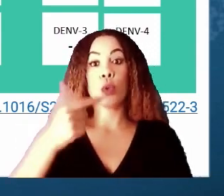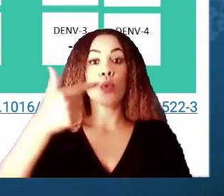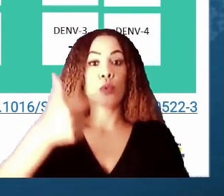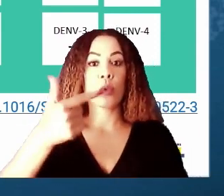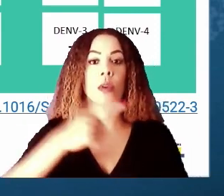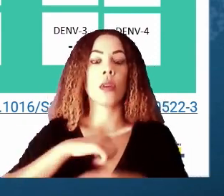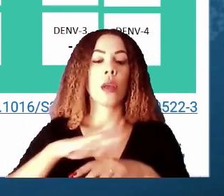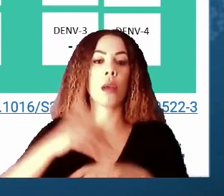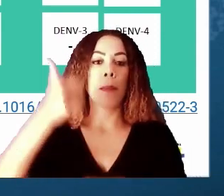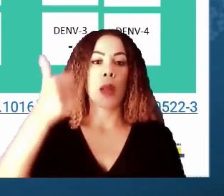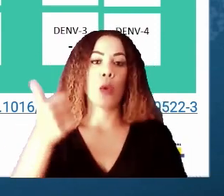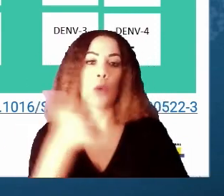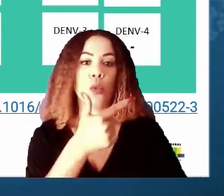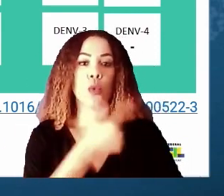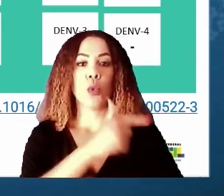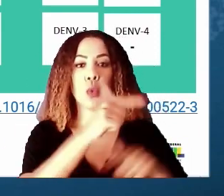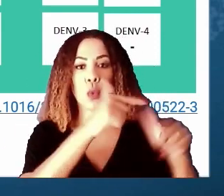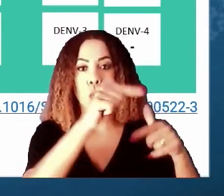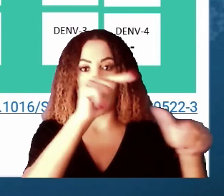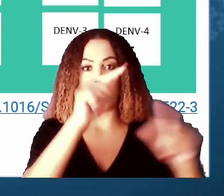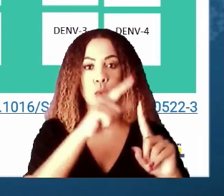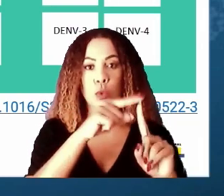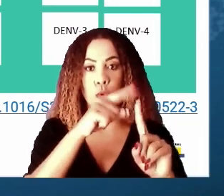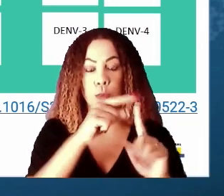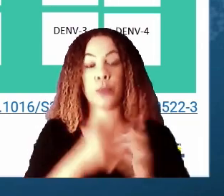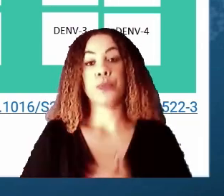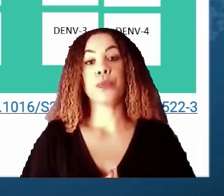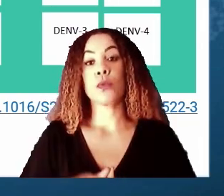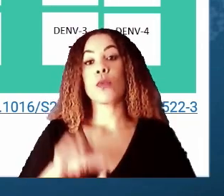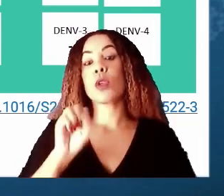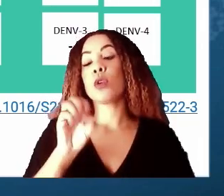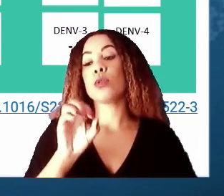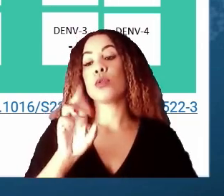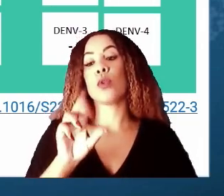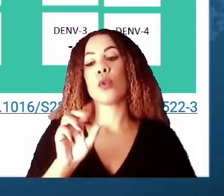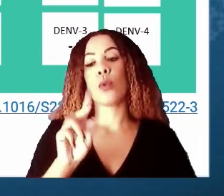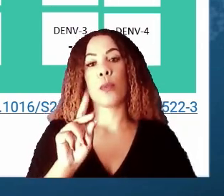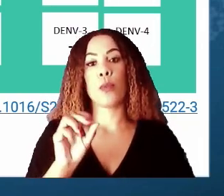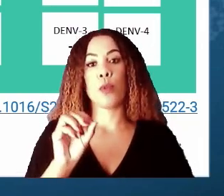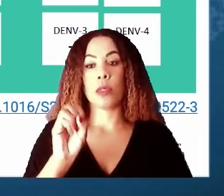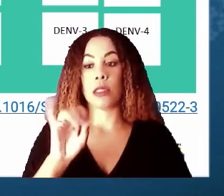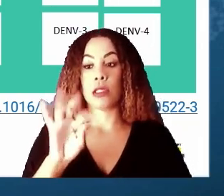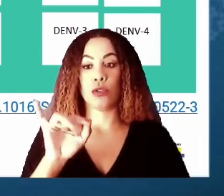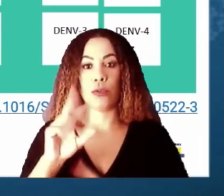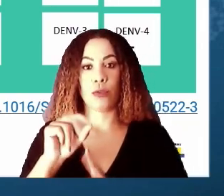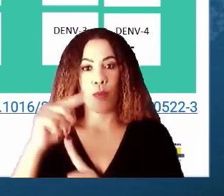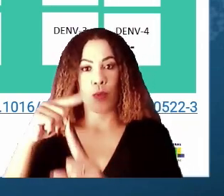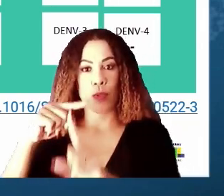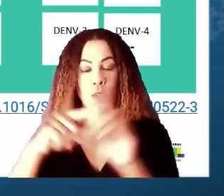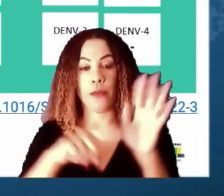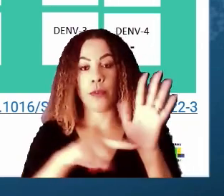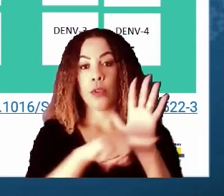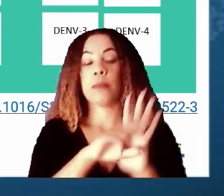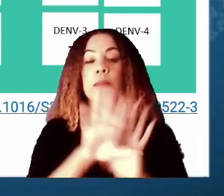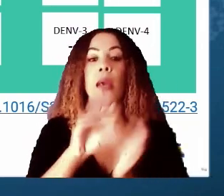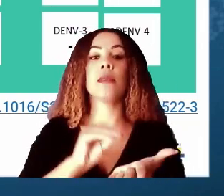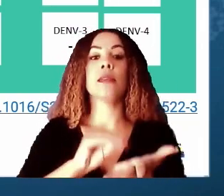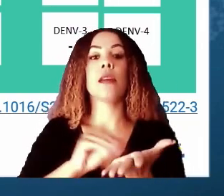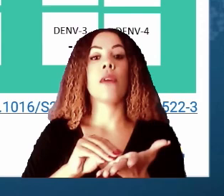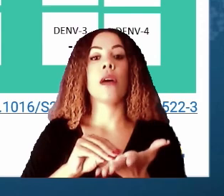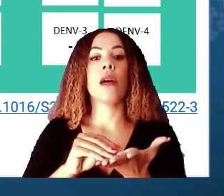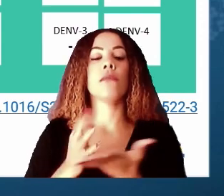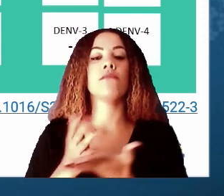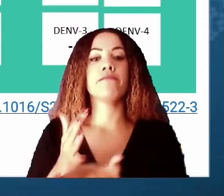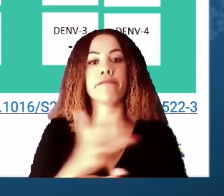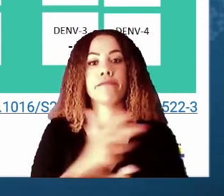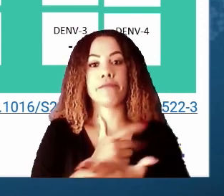aos demais sorotipos, entre os soropositivos e também entre os soronegativos, não tendo dado suficiente para o dengue 3 e dengue